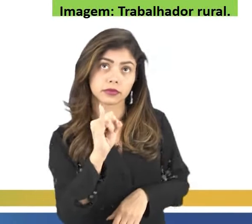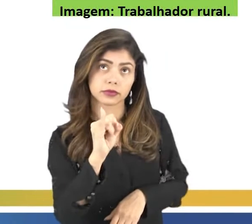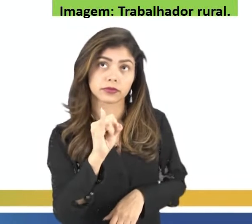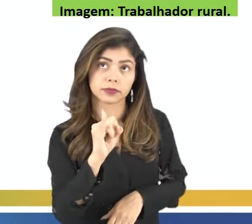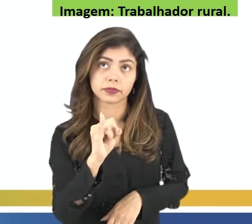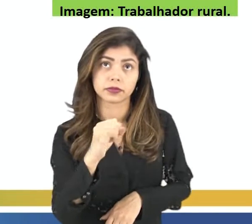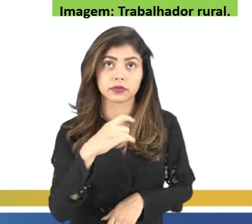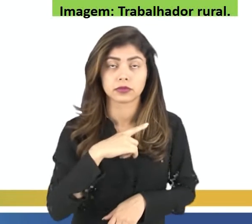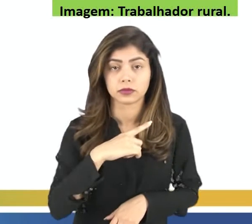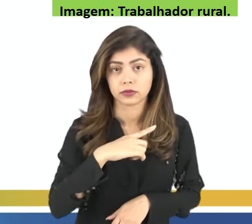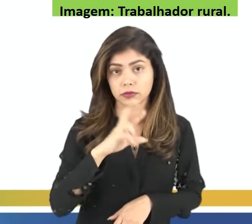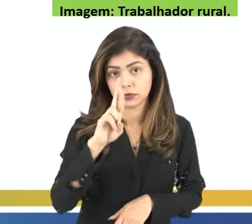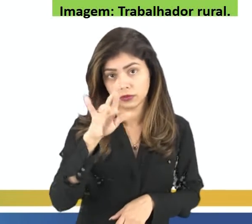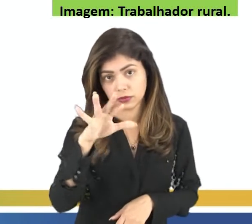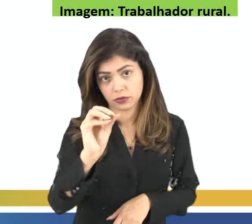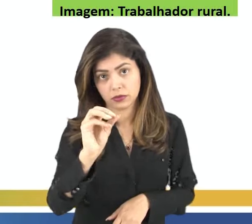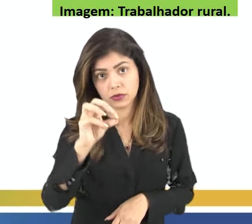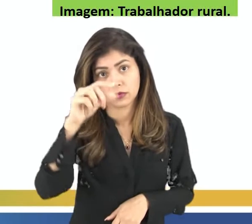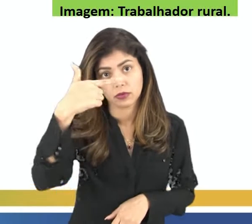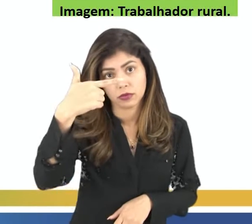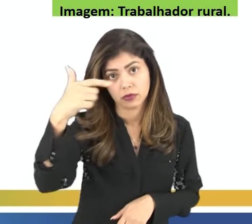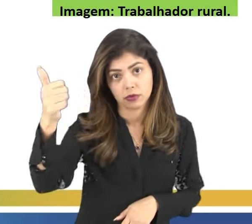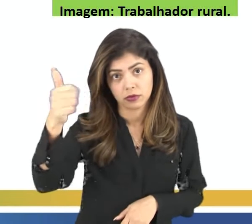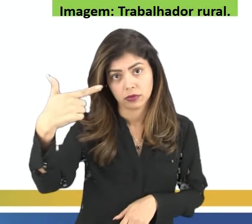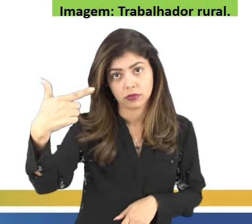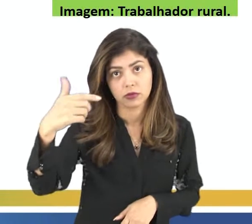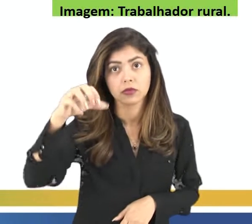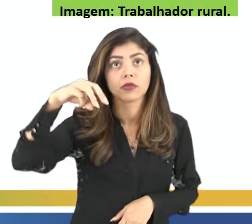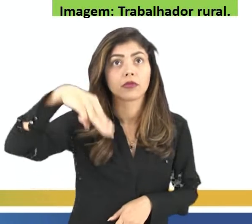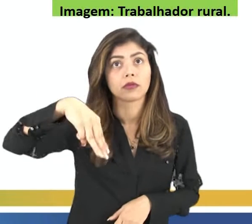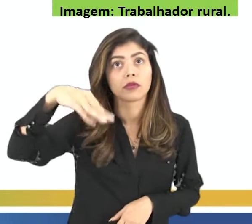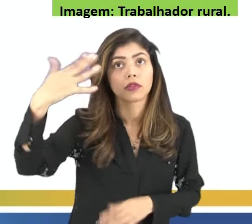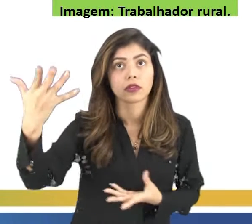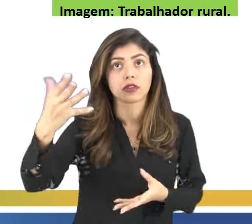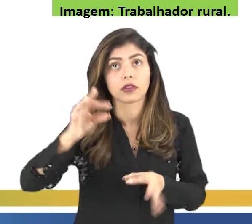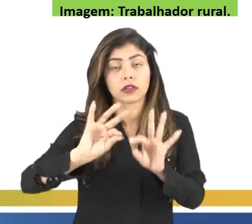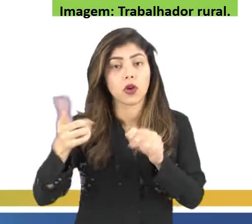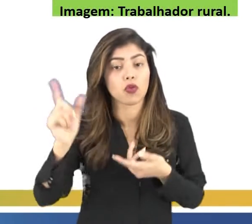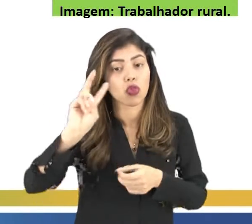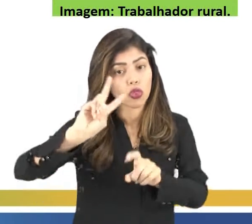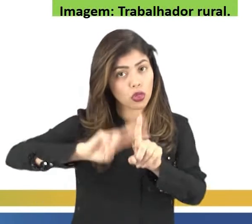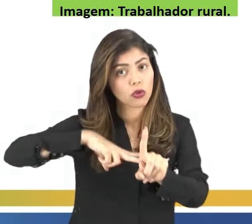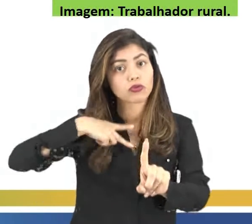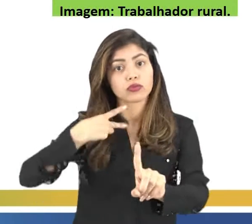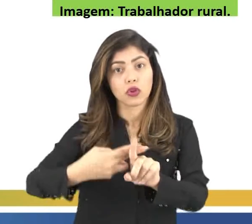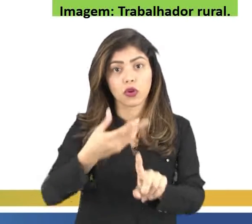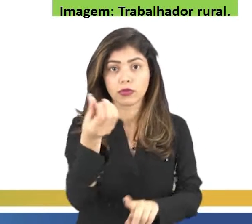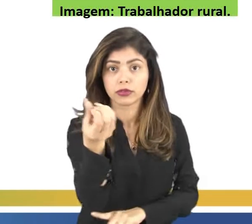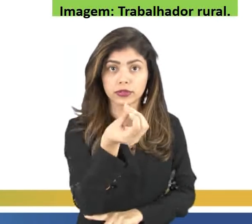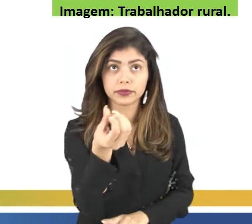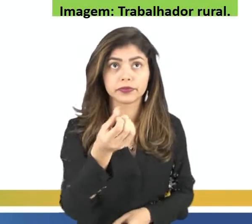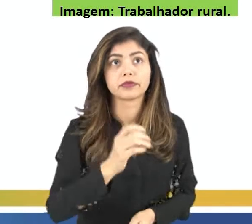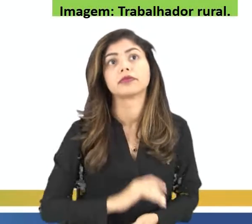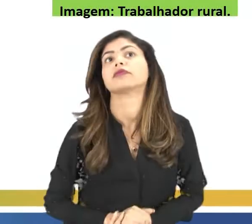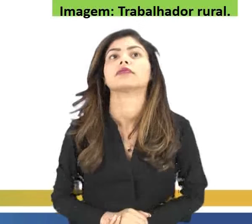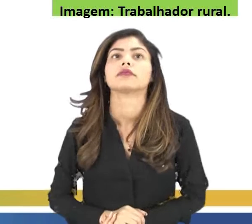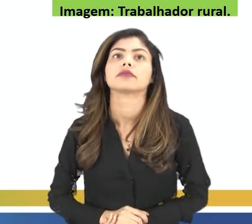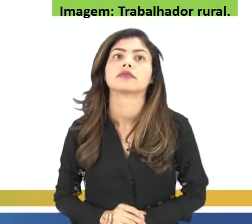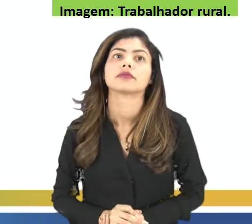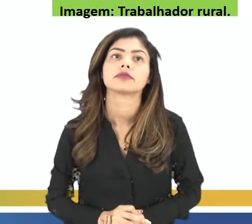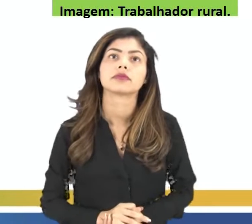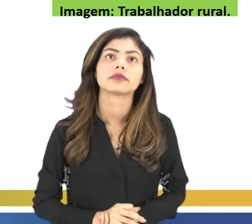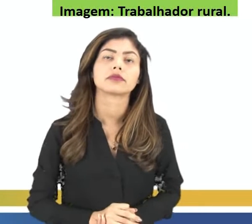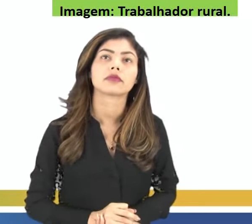no caso, o raio é de 12 metros, então os 12 vem a ser o dobro de 6, não é isso? Então você deve